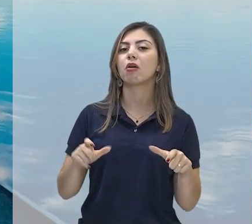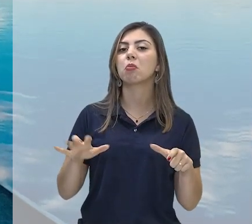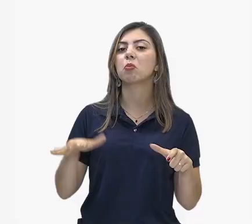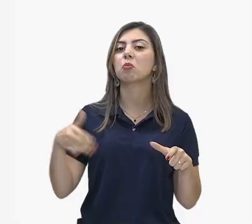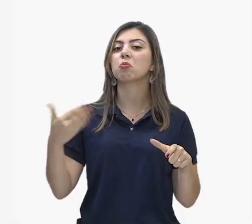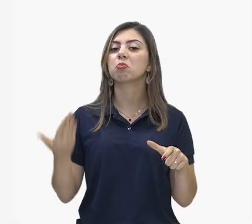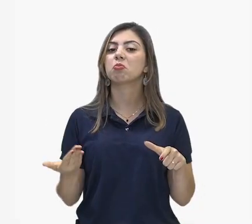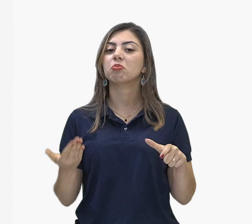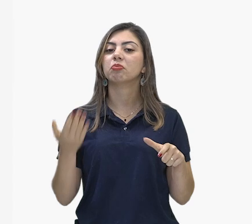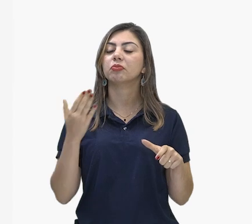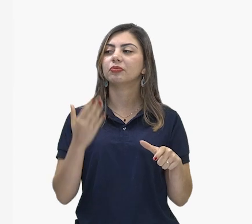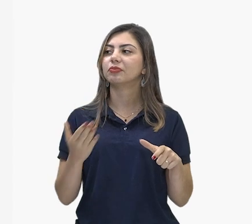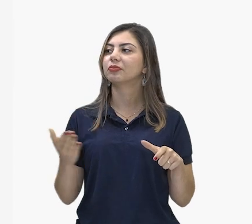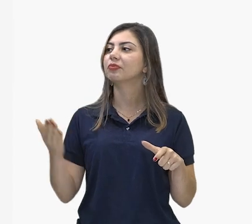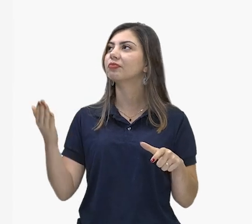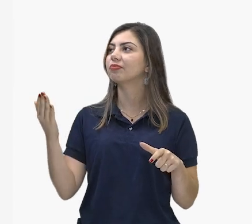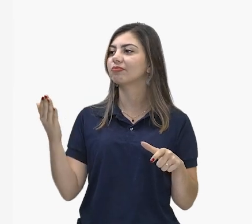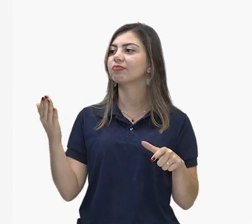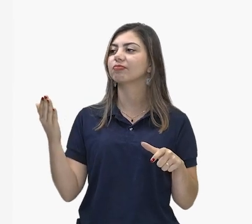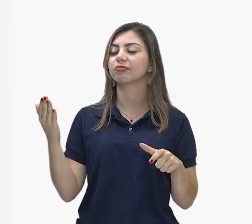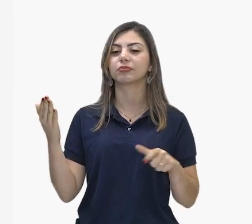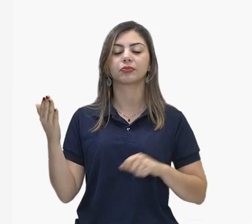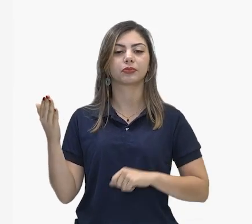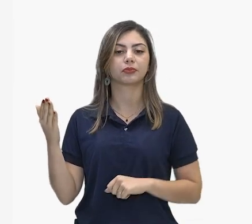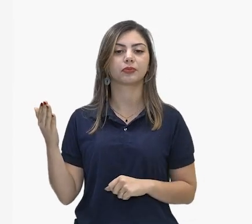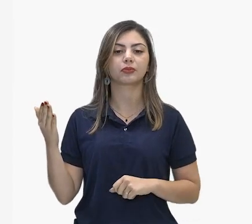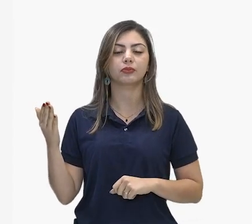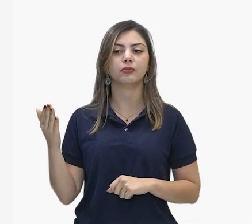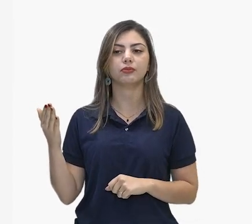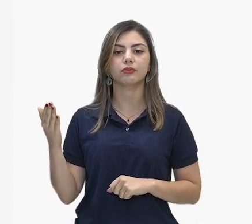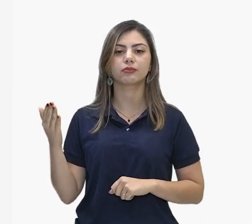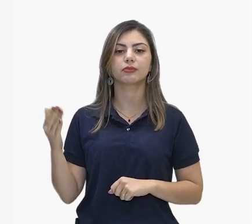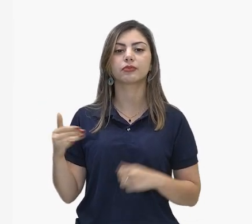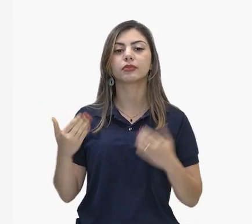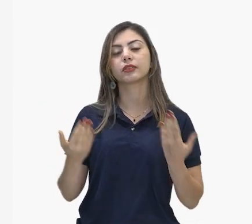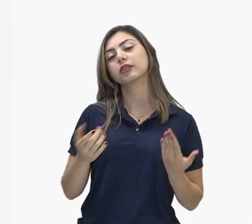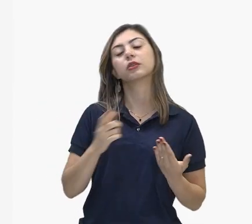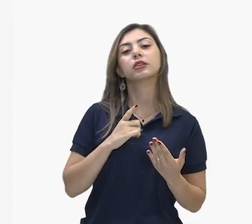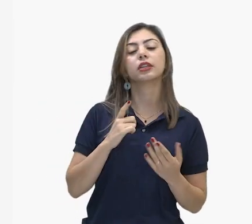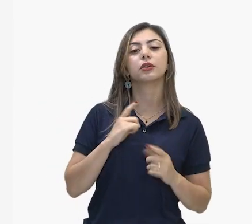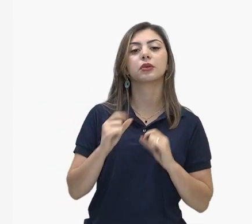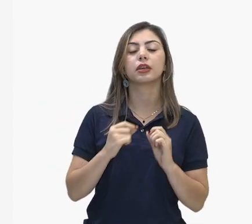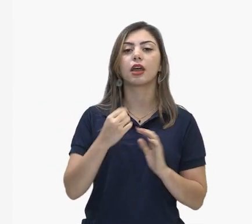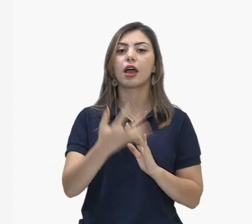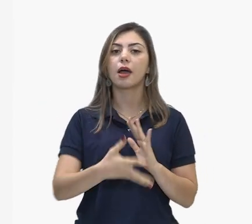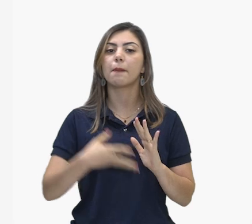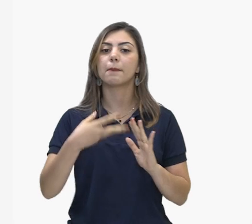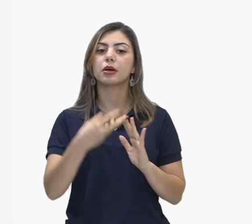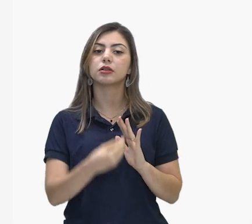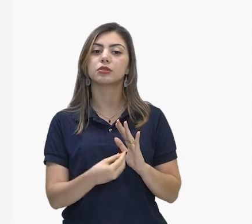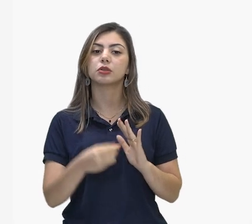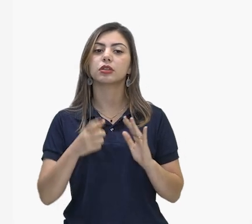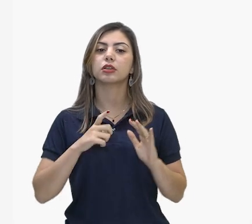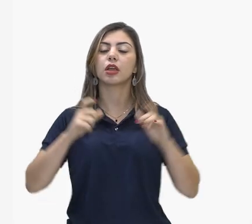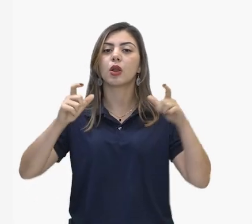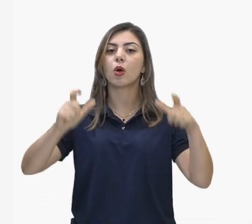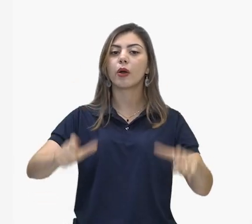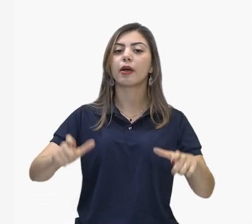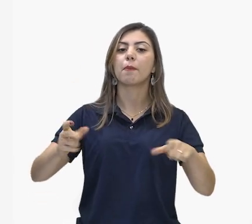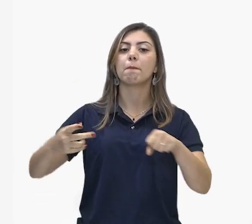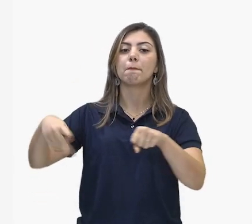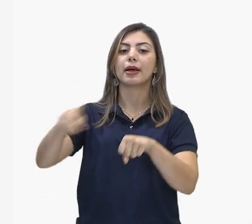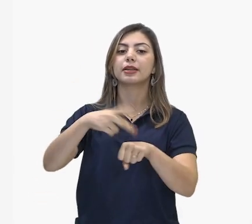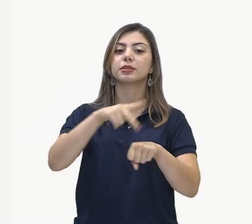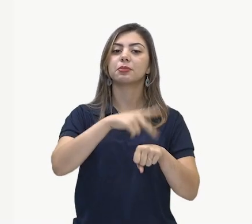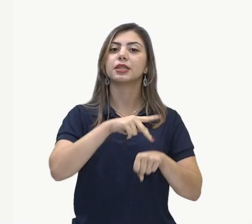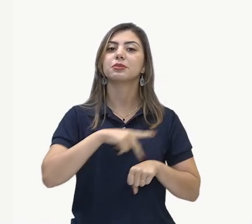esse bioma? Acompanha comigo no mapa. Eu tenho, então, a Amazônia num território que ela vai ocupar diversos